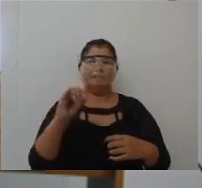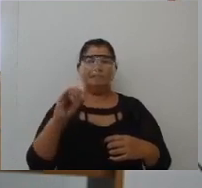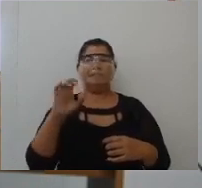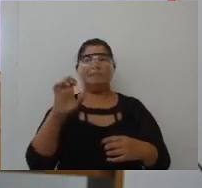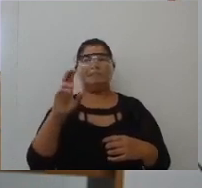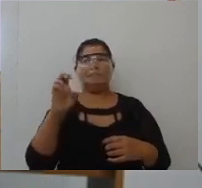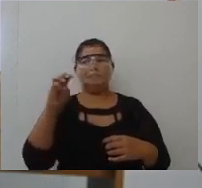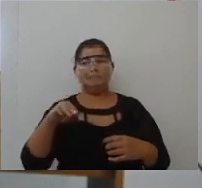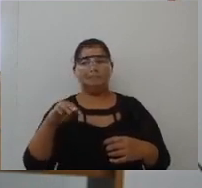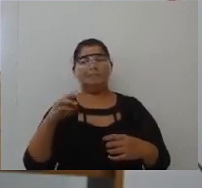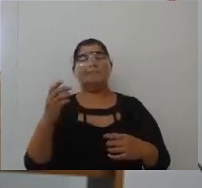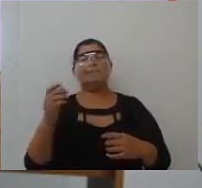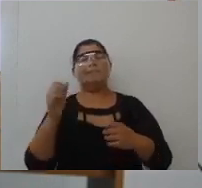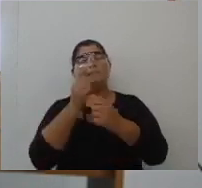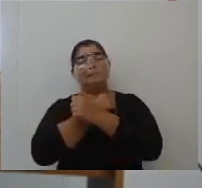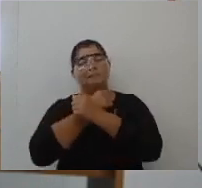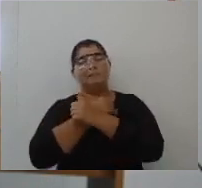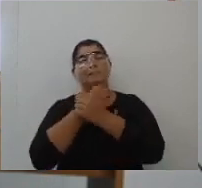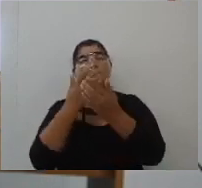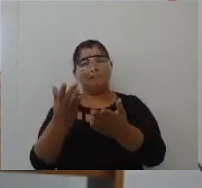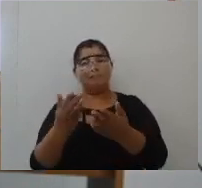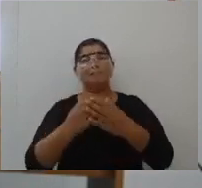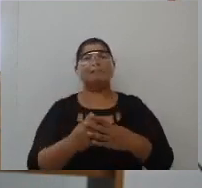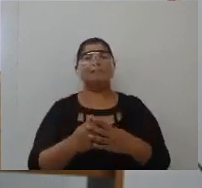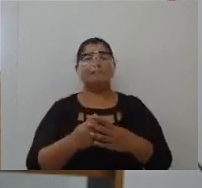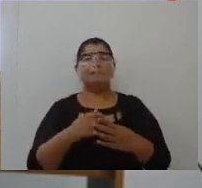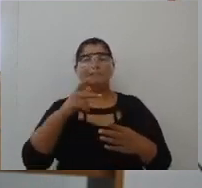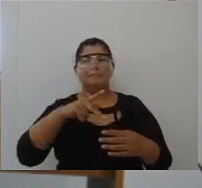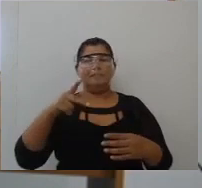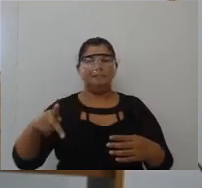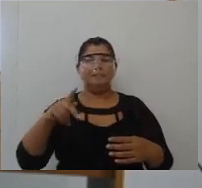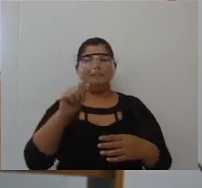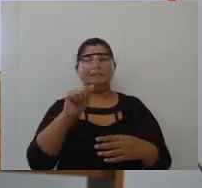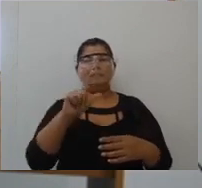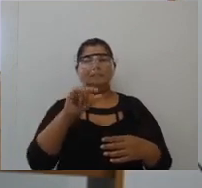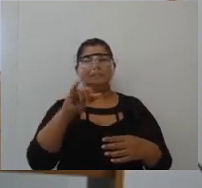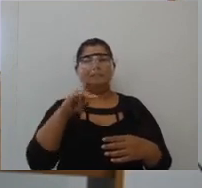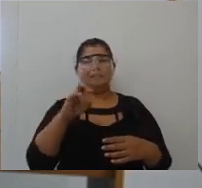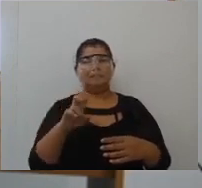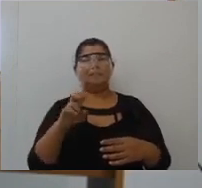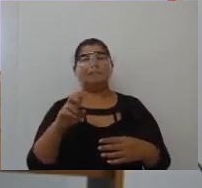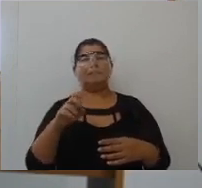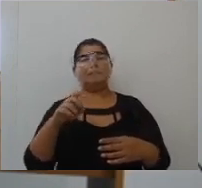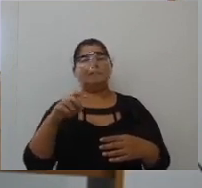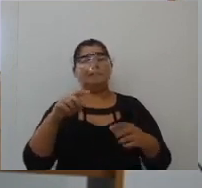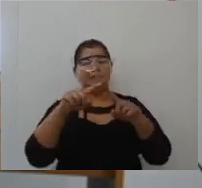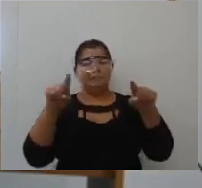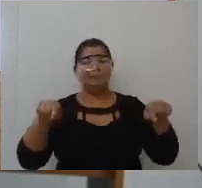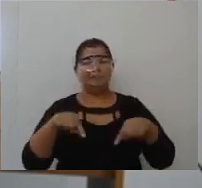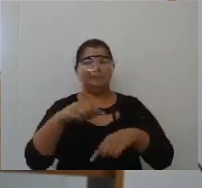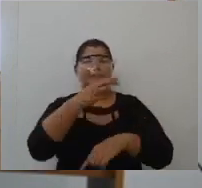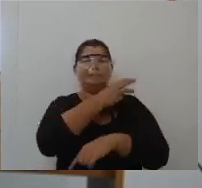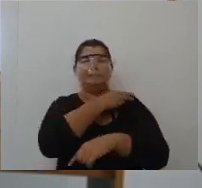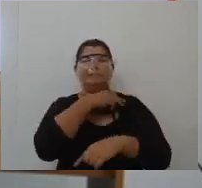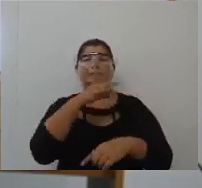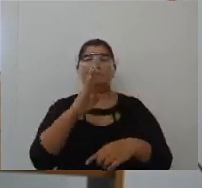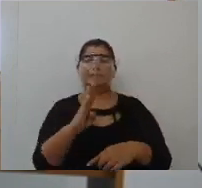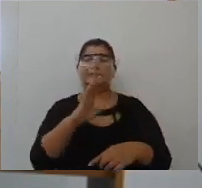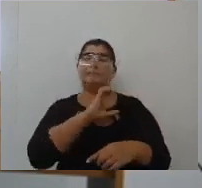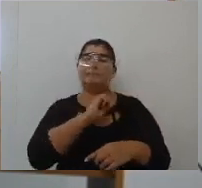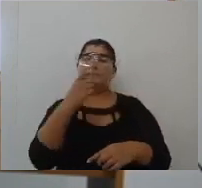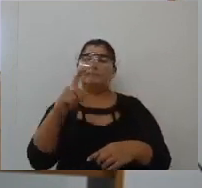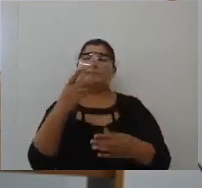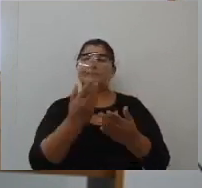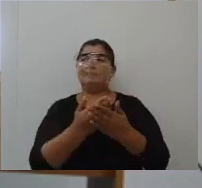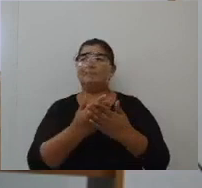Auxiliadora Liberato. Manda um abraço para mim, minha professora Aline, e para minha sala do terceiro ano B. Amo suas aulas. E para a